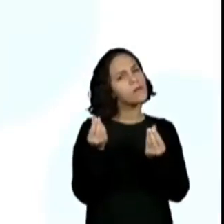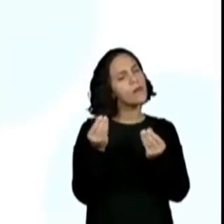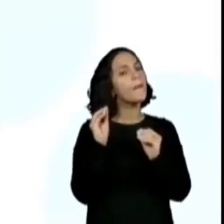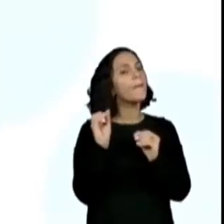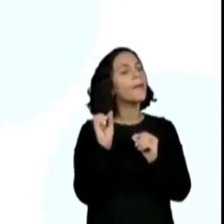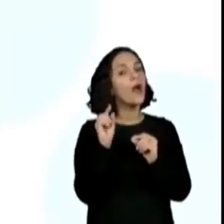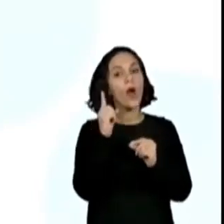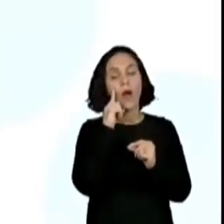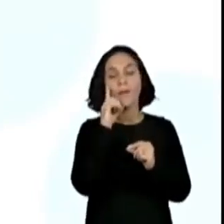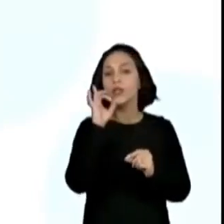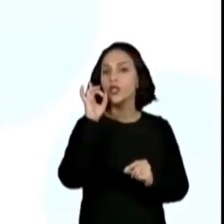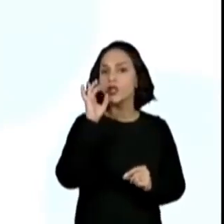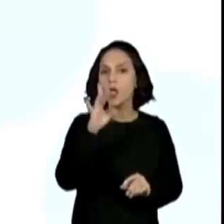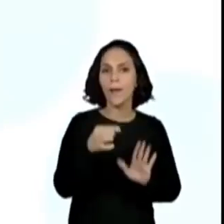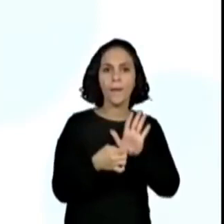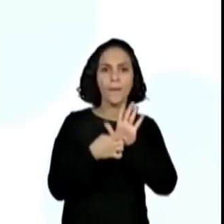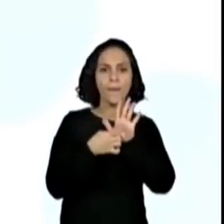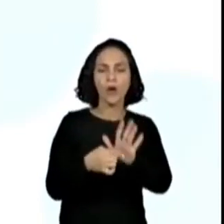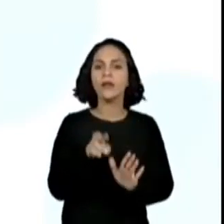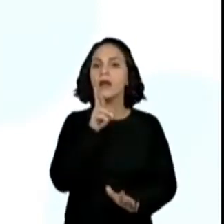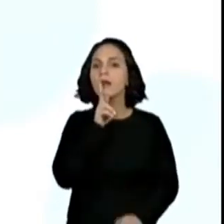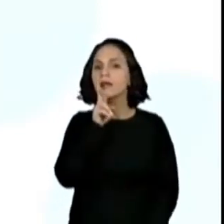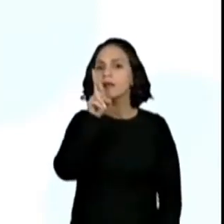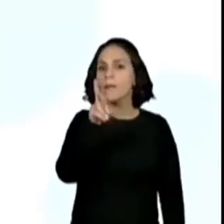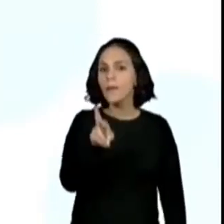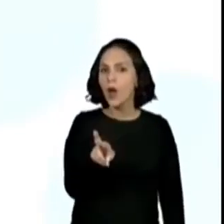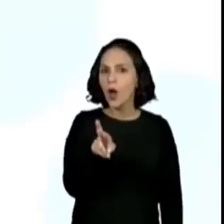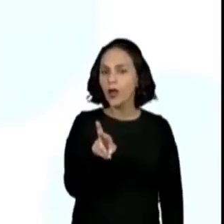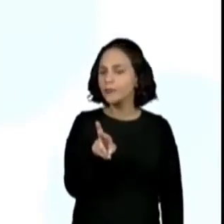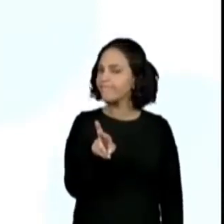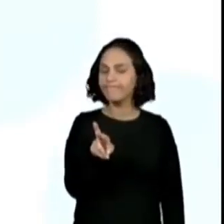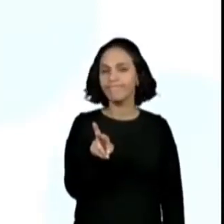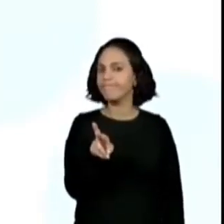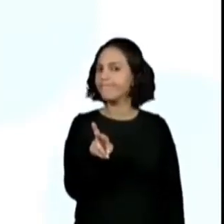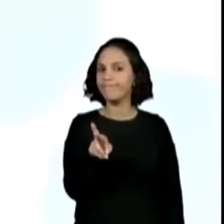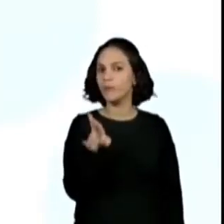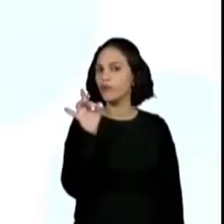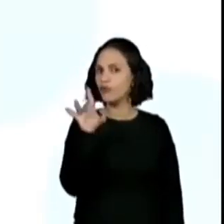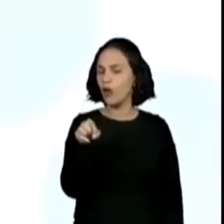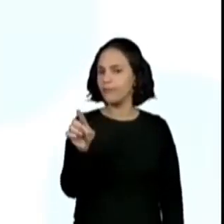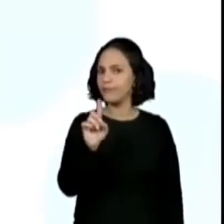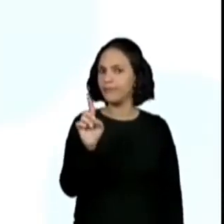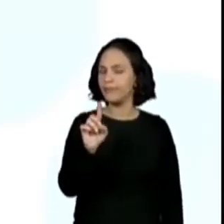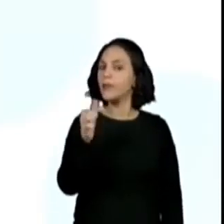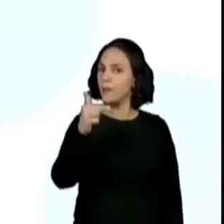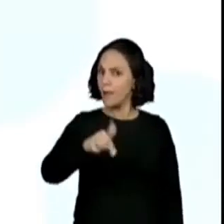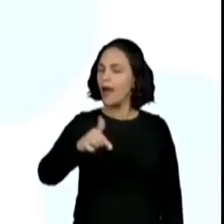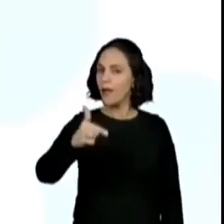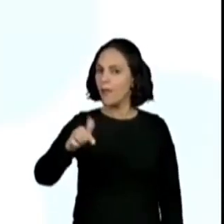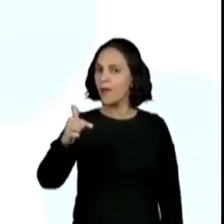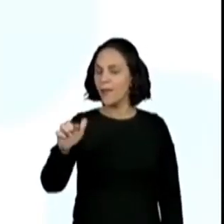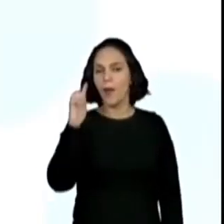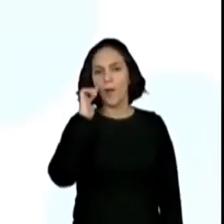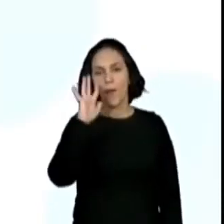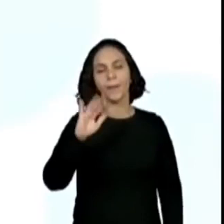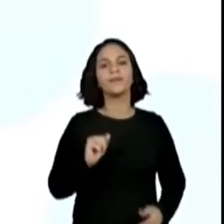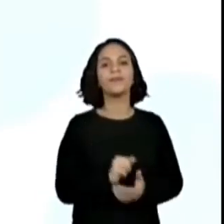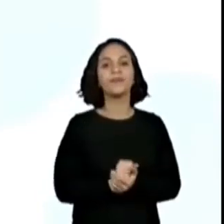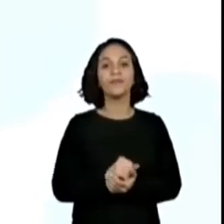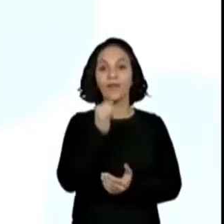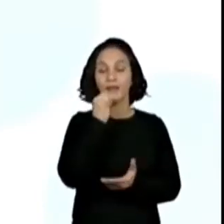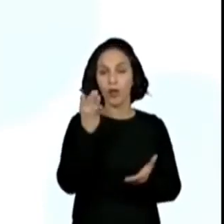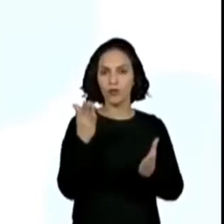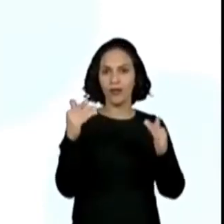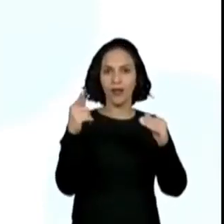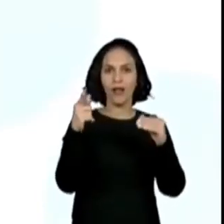limita à indicação do resultado de uma operação Então vamos lá só para vocês entenderem o nome da